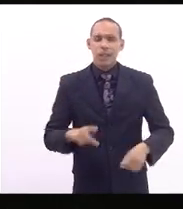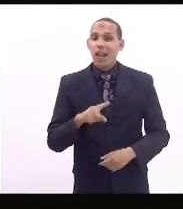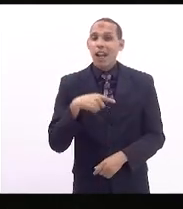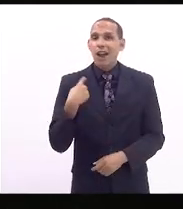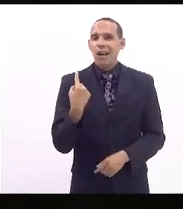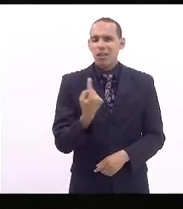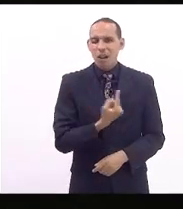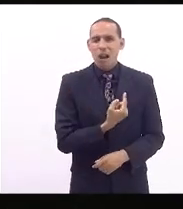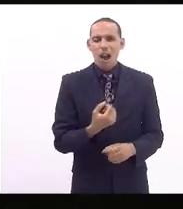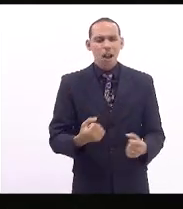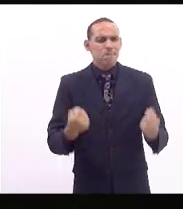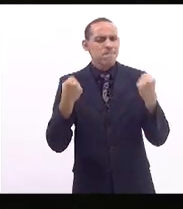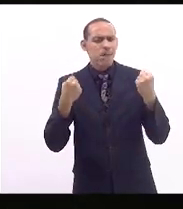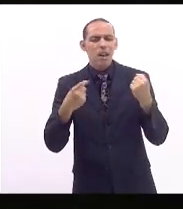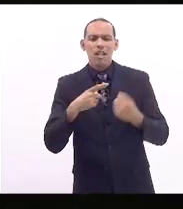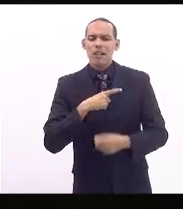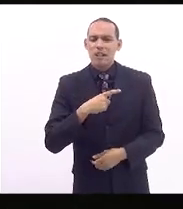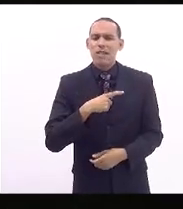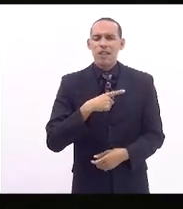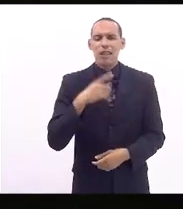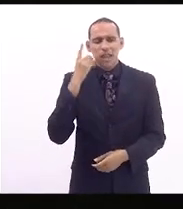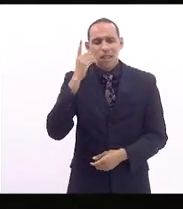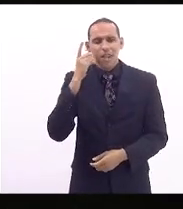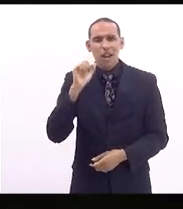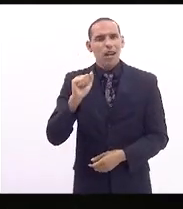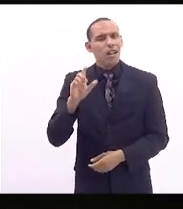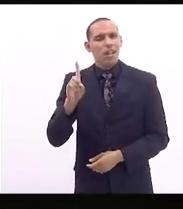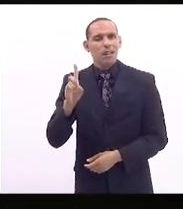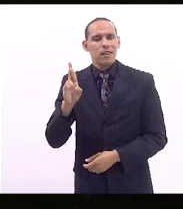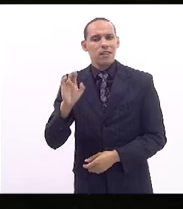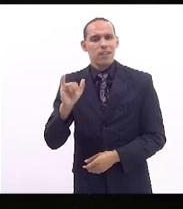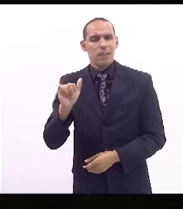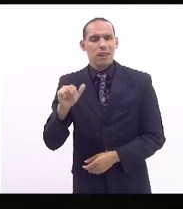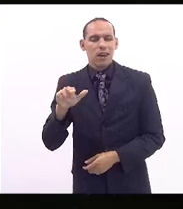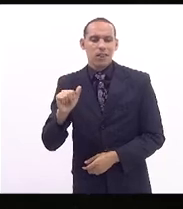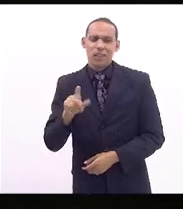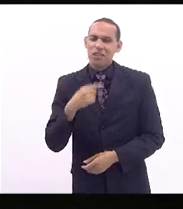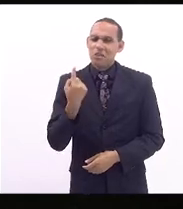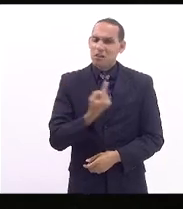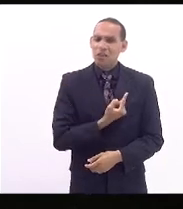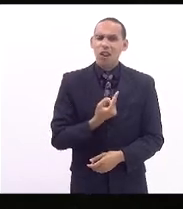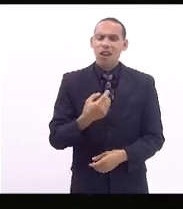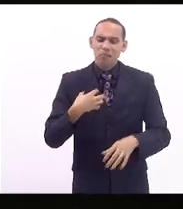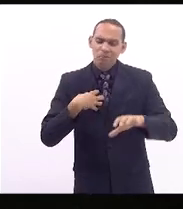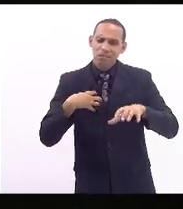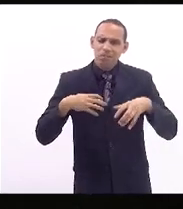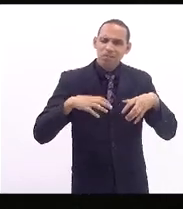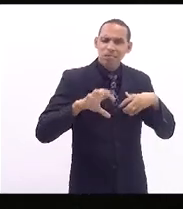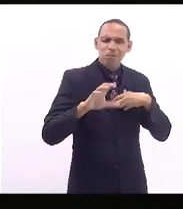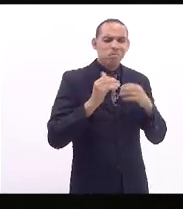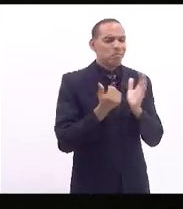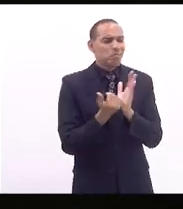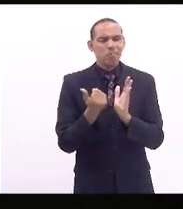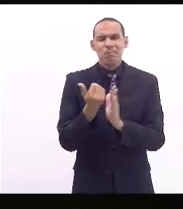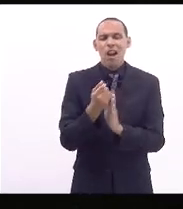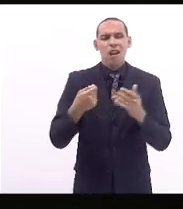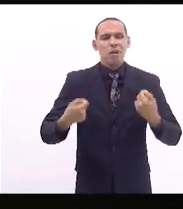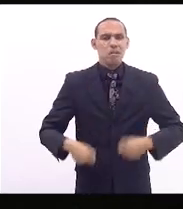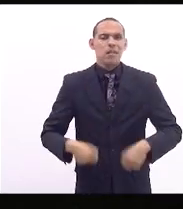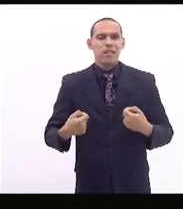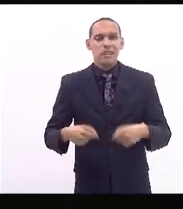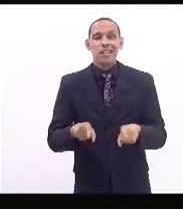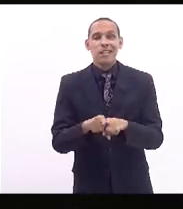pessoas que detêm o poder Deputado Adriana possamos ter um pouco mais de empatia e